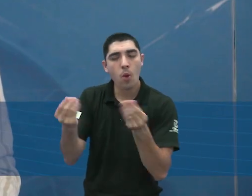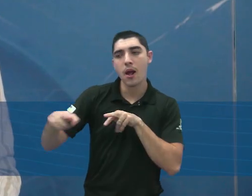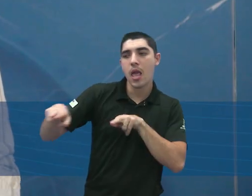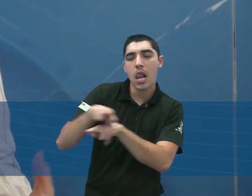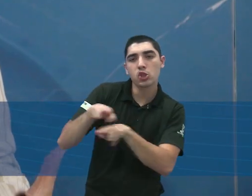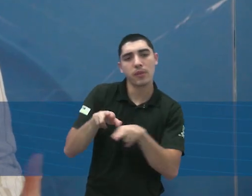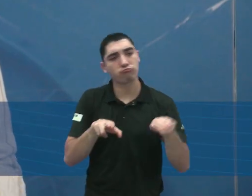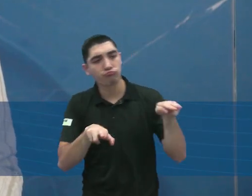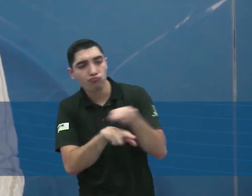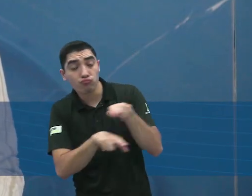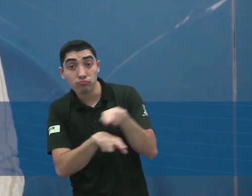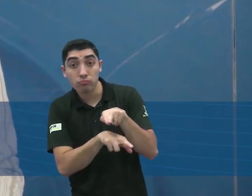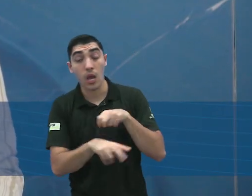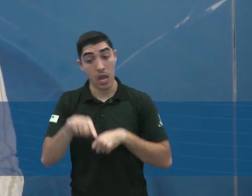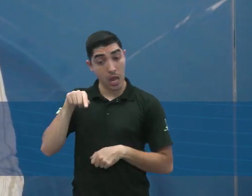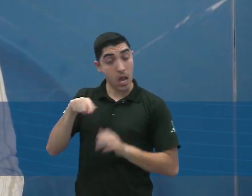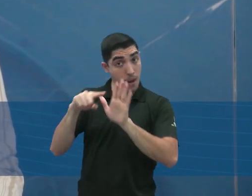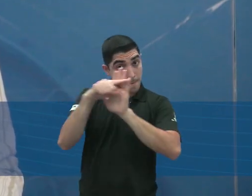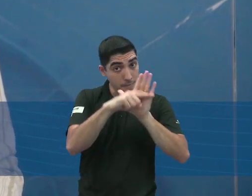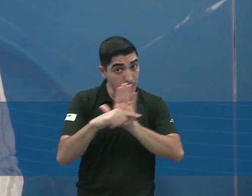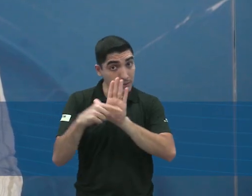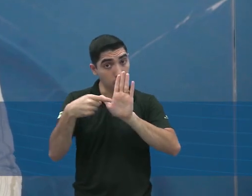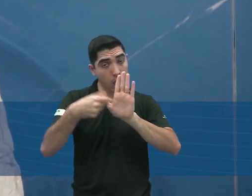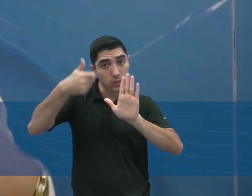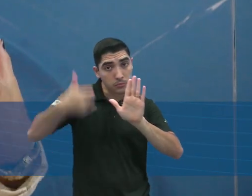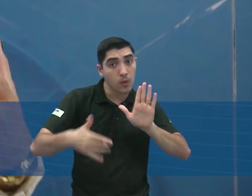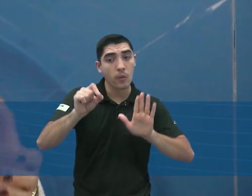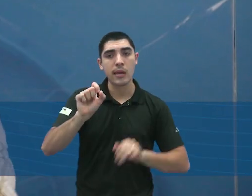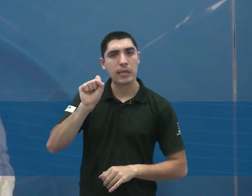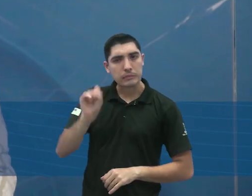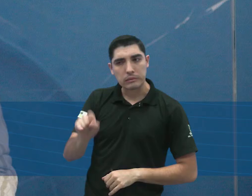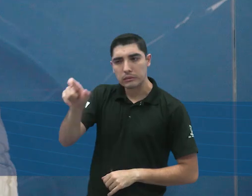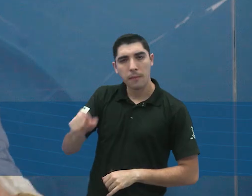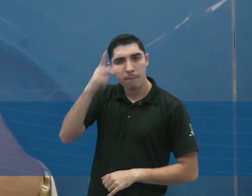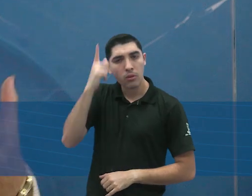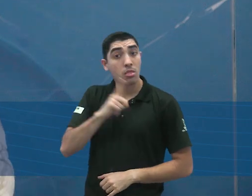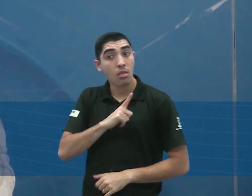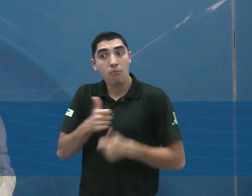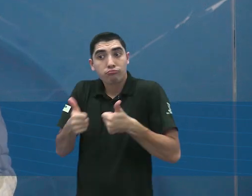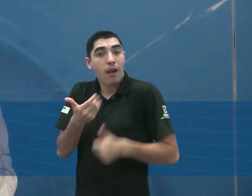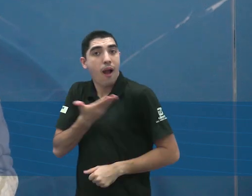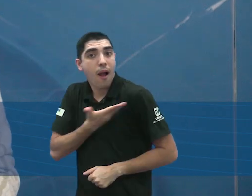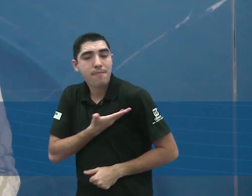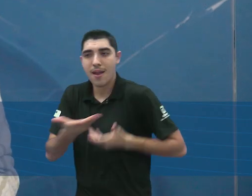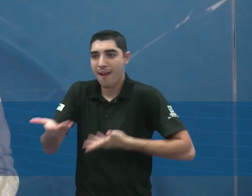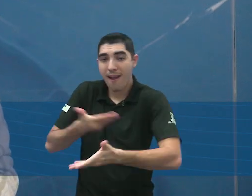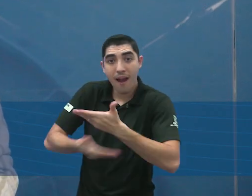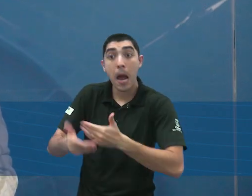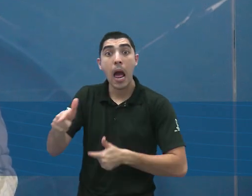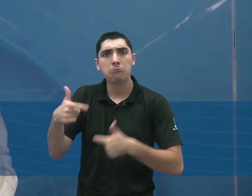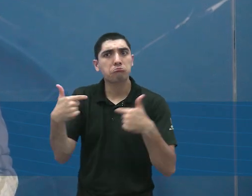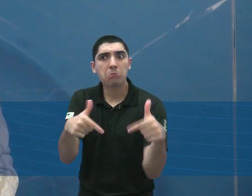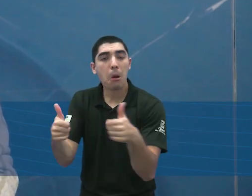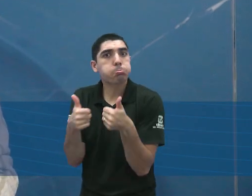que é comprovado através desse estudo que foi feito que ambientes onde as pessoas têm amizade, se relacionam bem, são ambientes mais